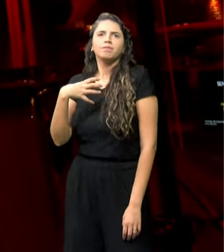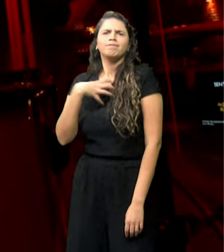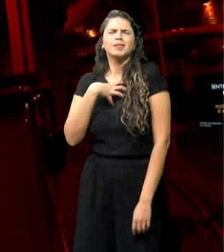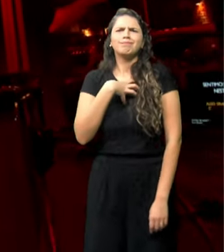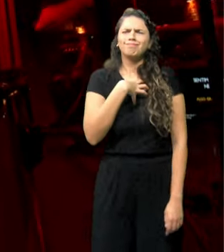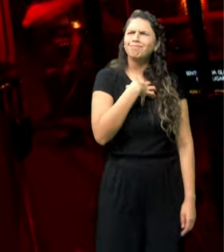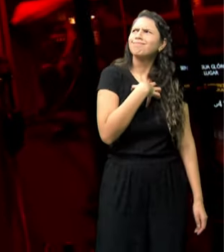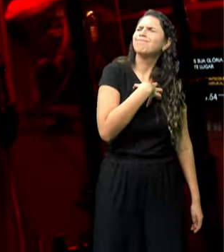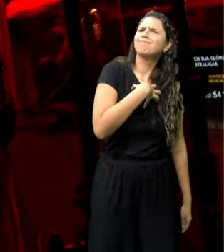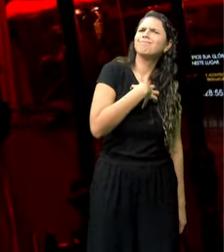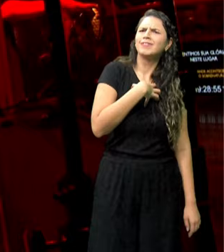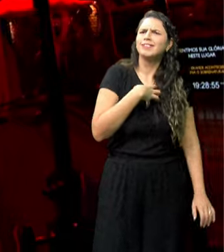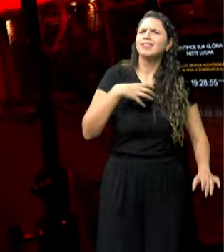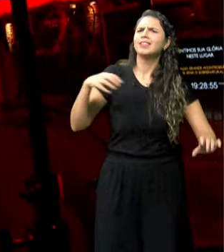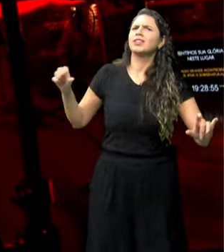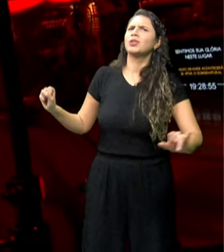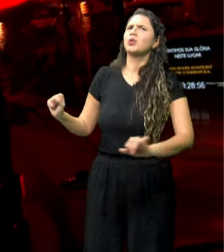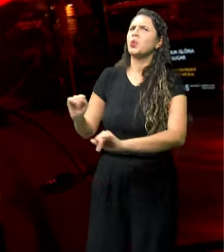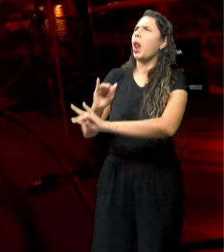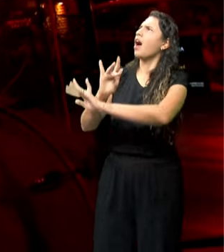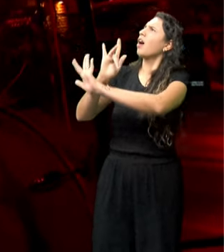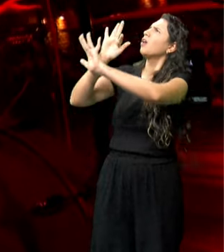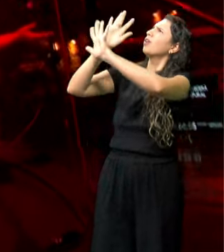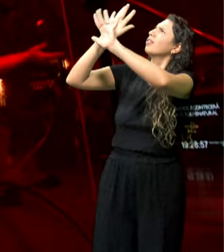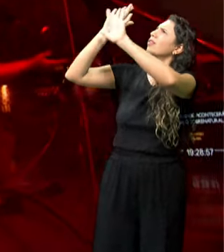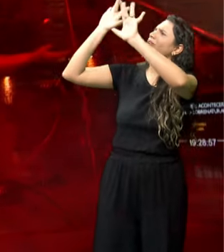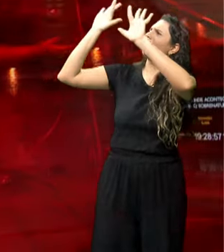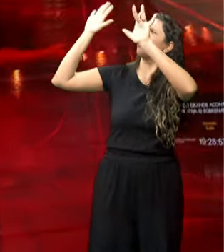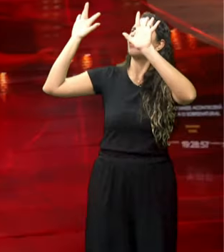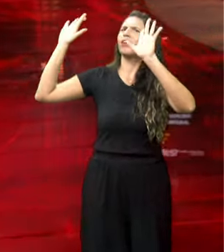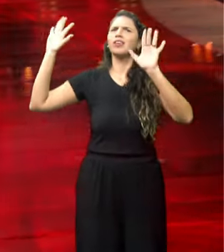sentimos tua glória nesse